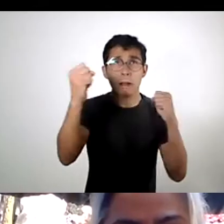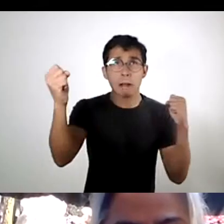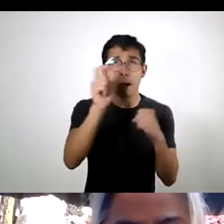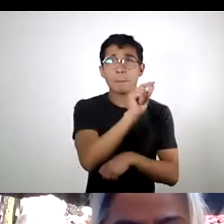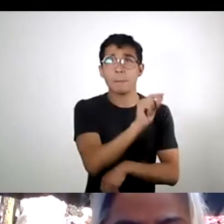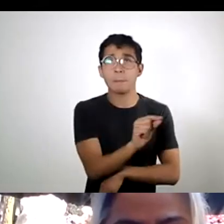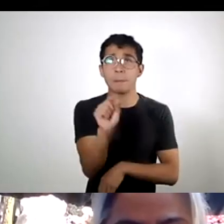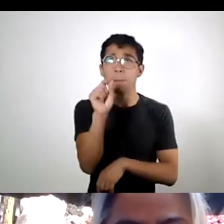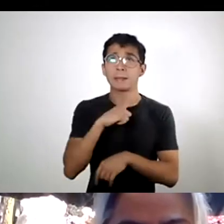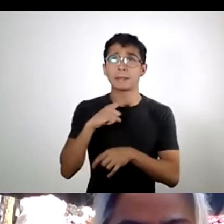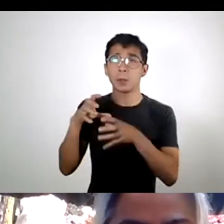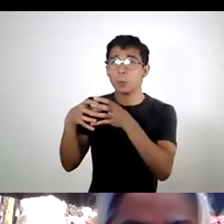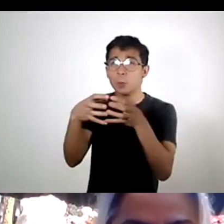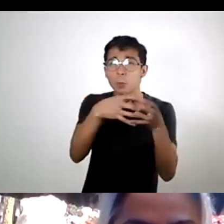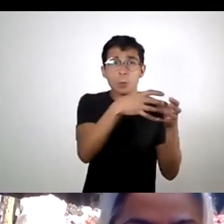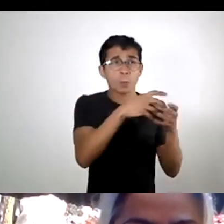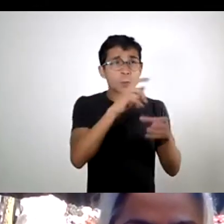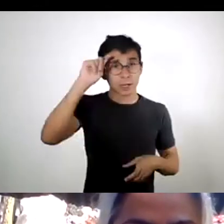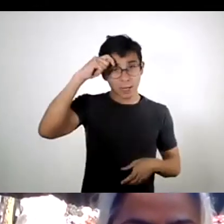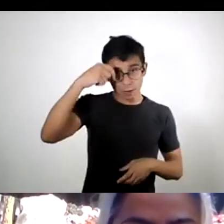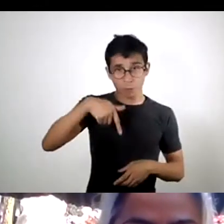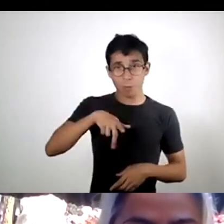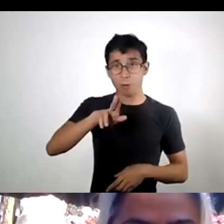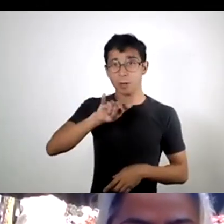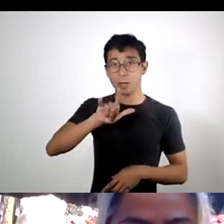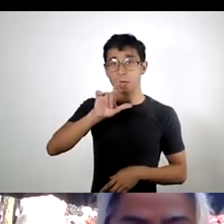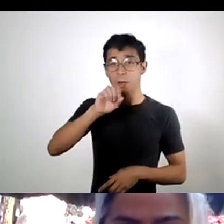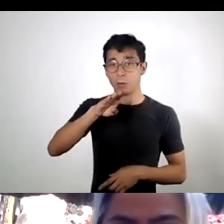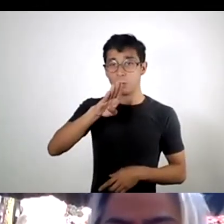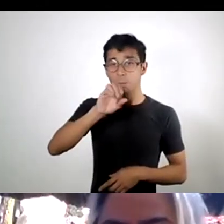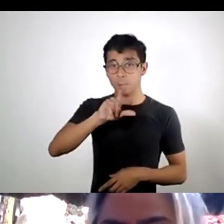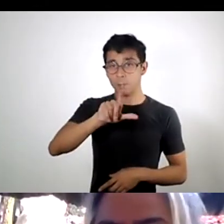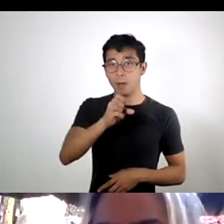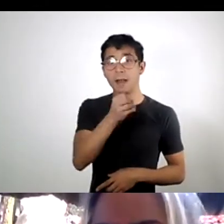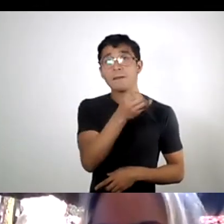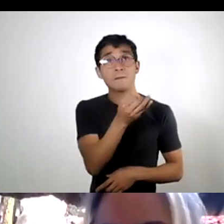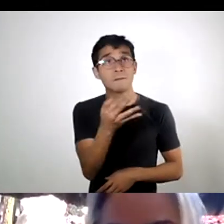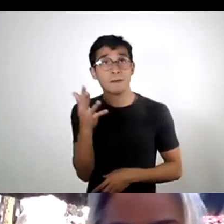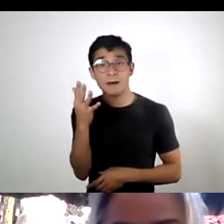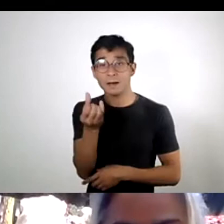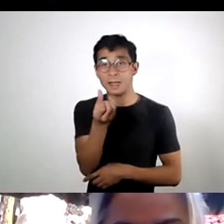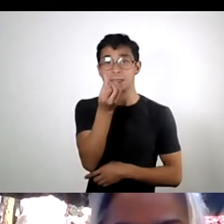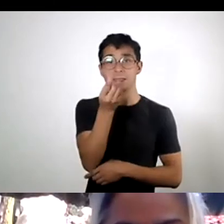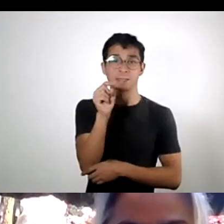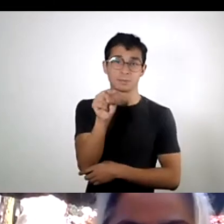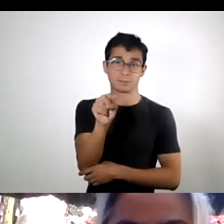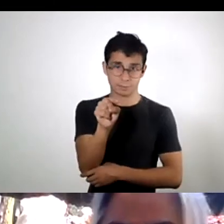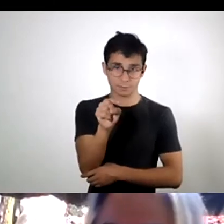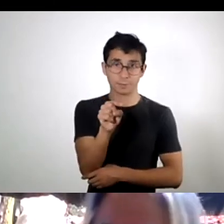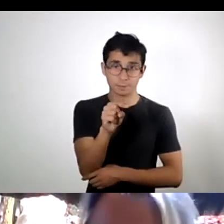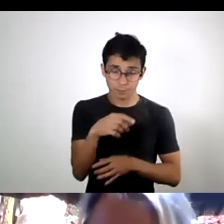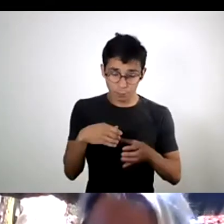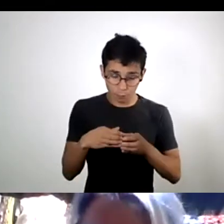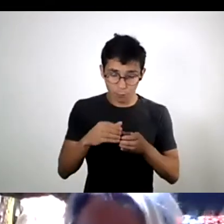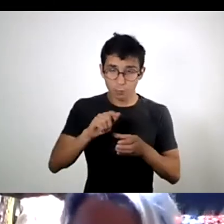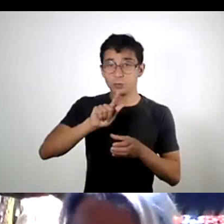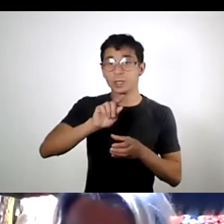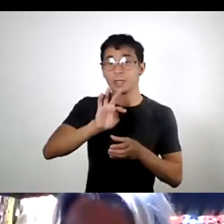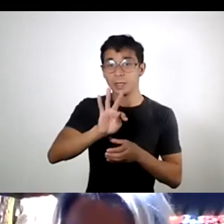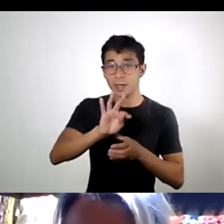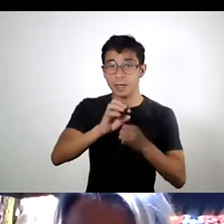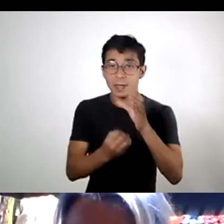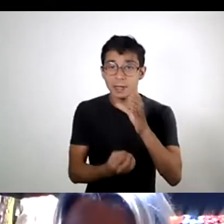quilombolas. Então, como que nós fizemos? O GT, ele vem